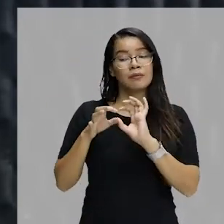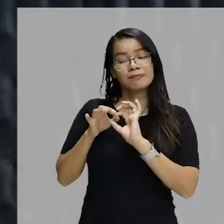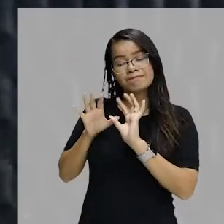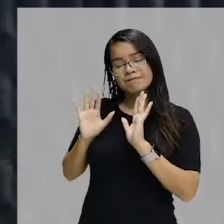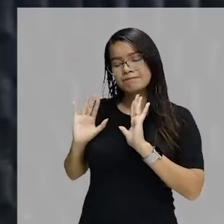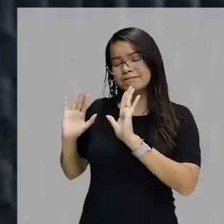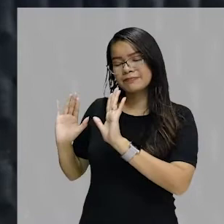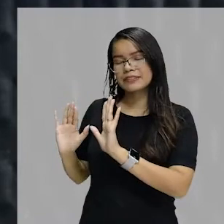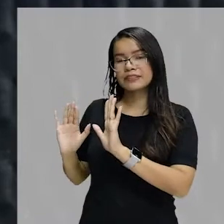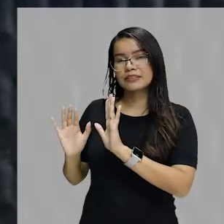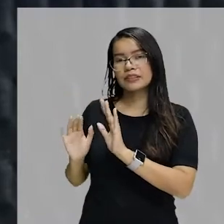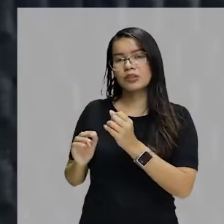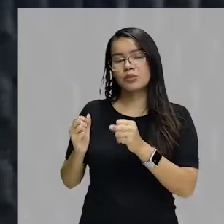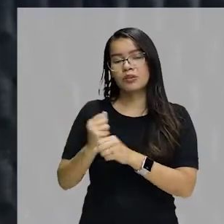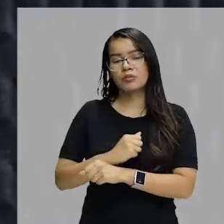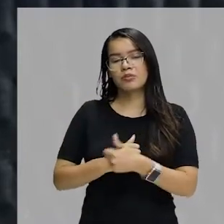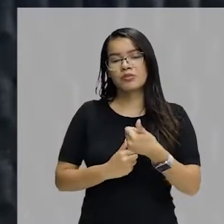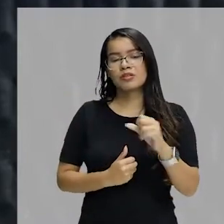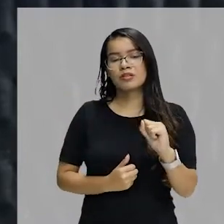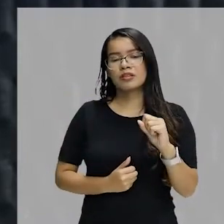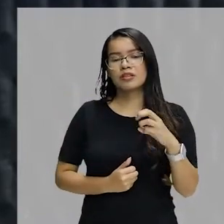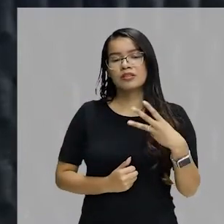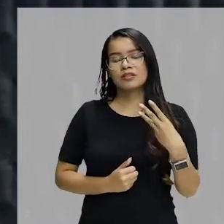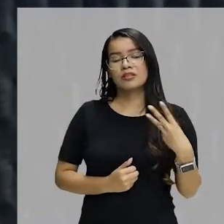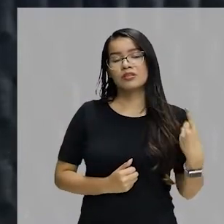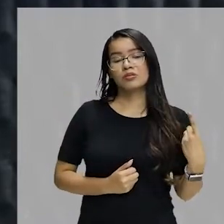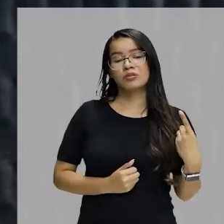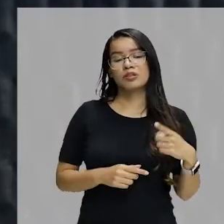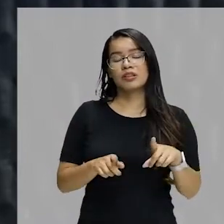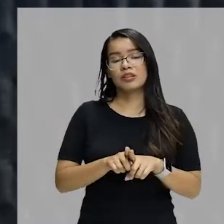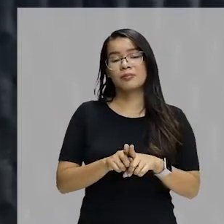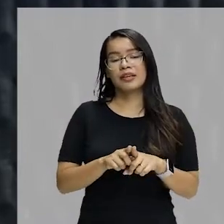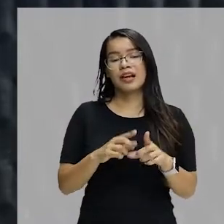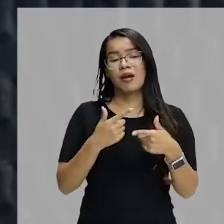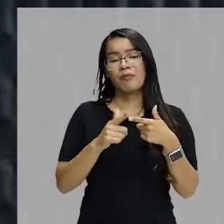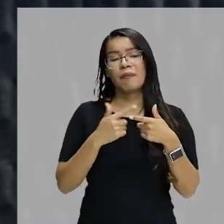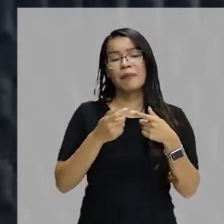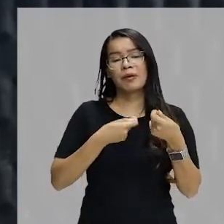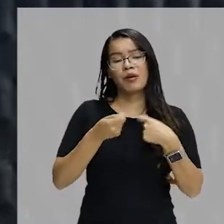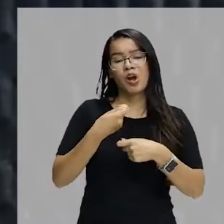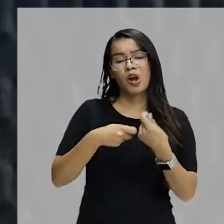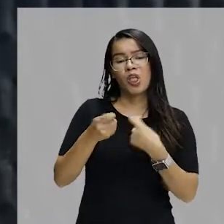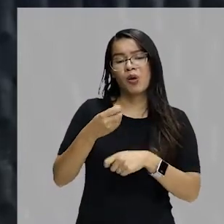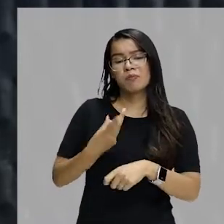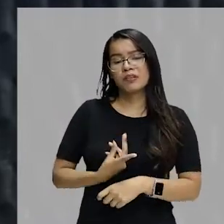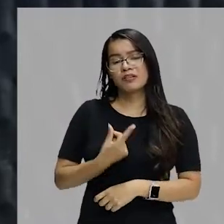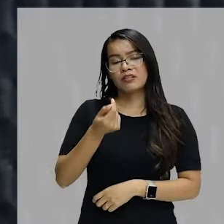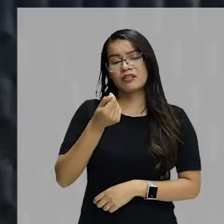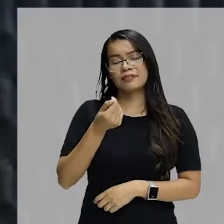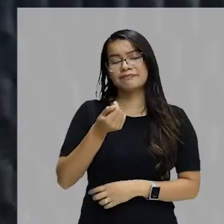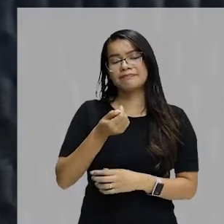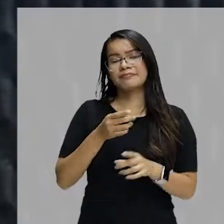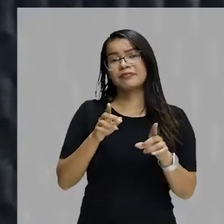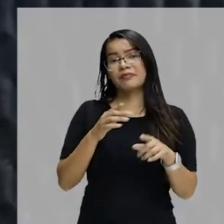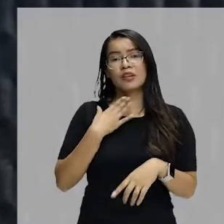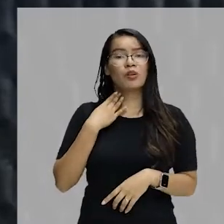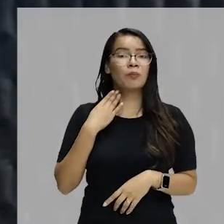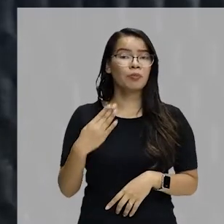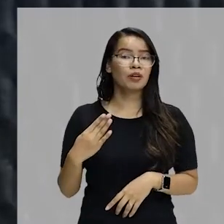em 1831. Além disso, a crise econômica e financeira que o país atravessa, Banco do